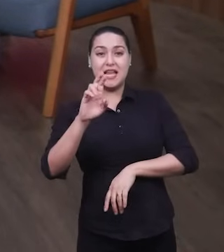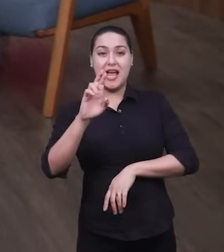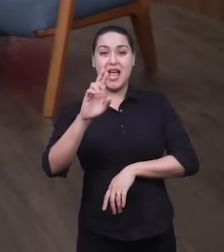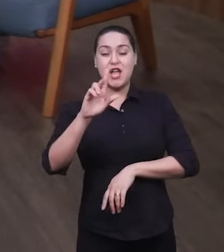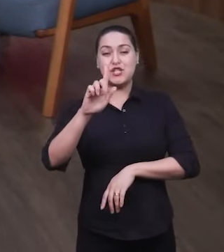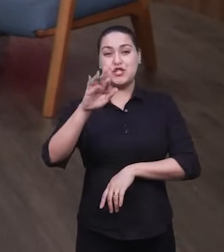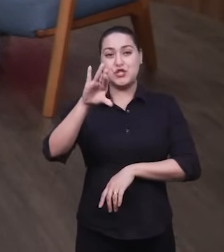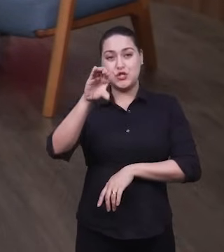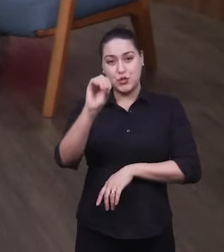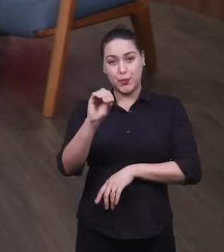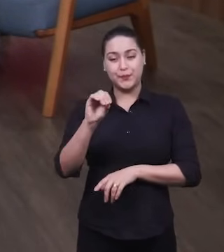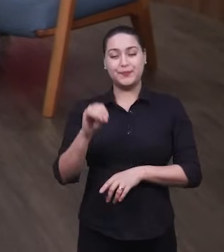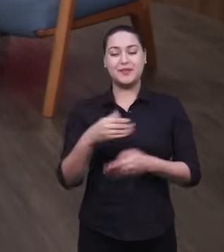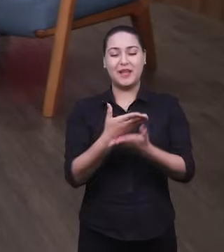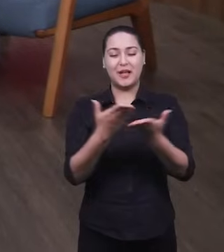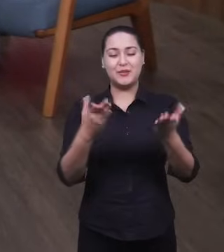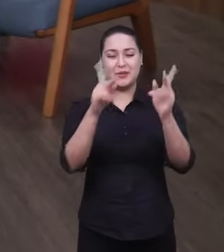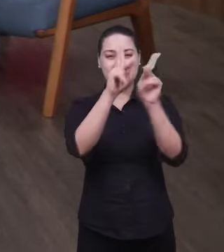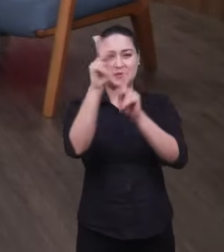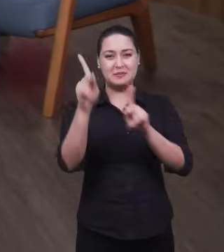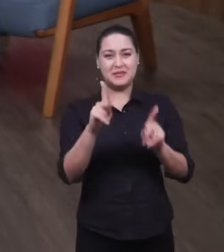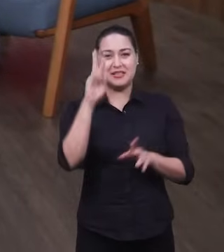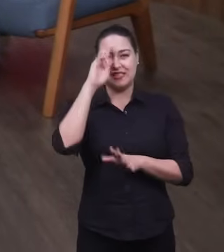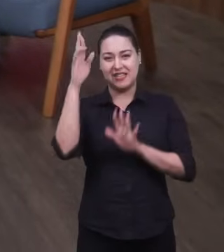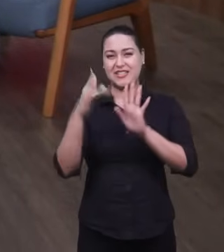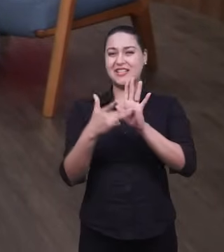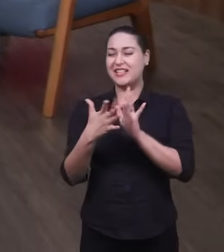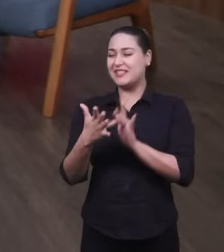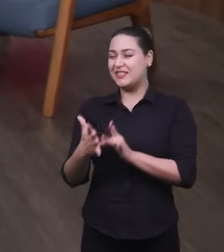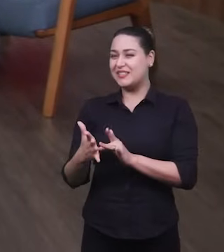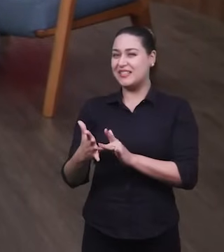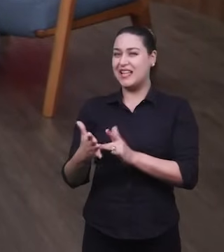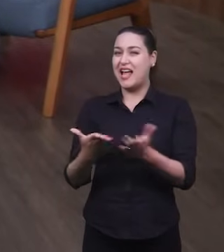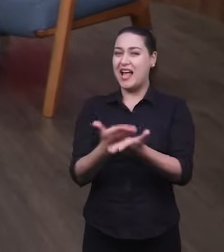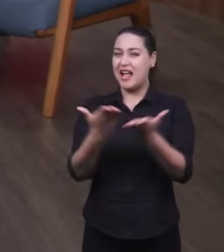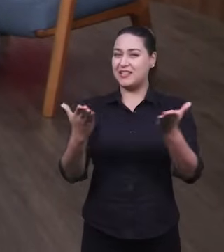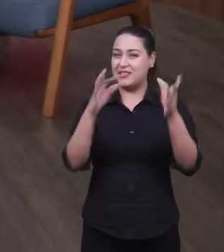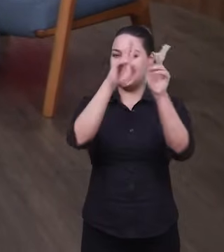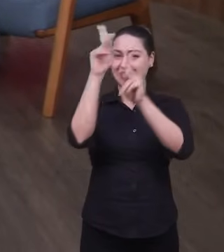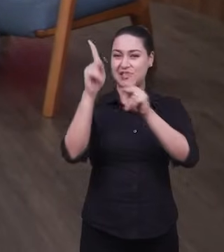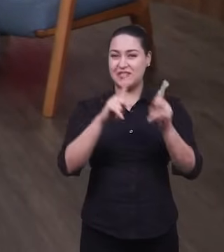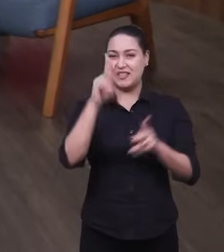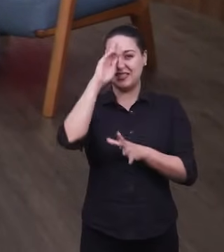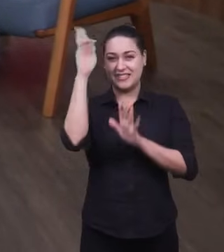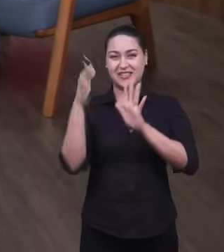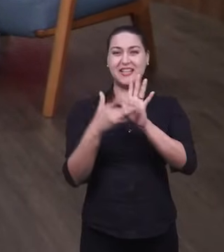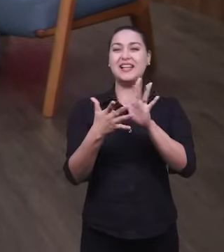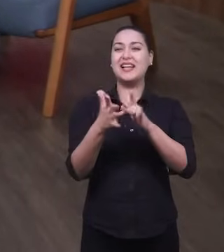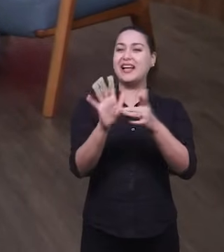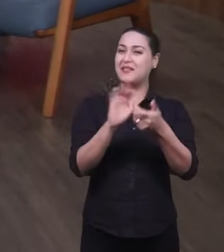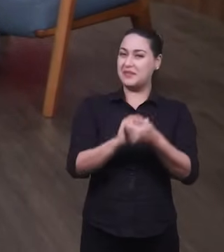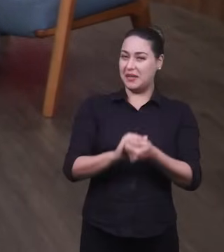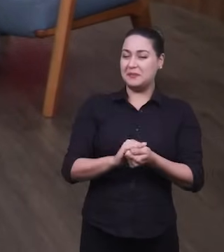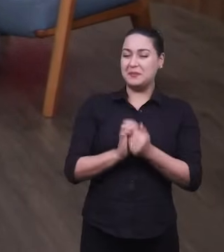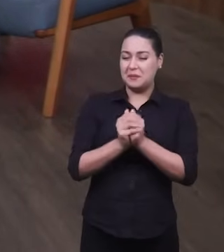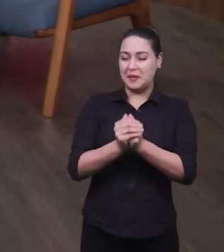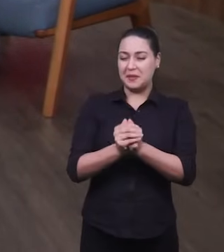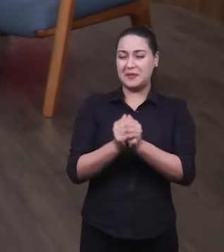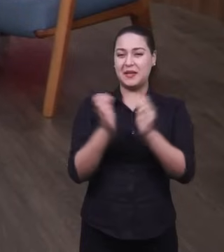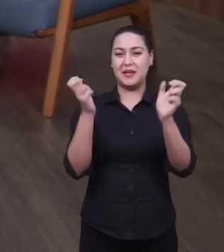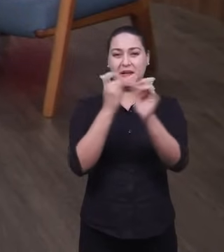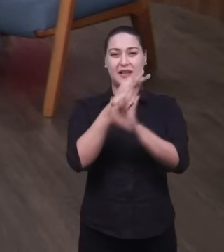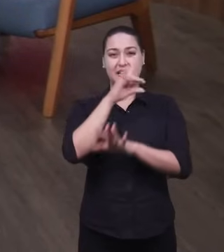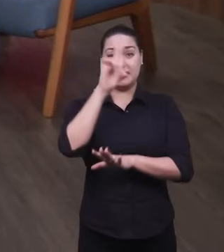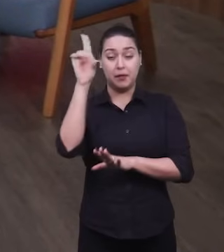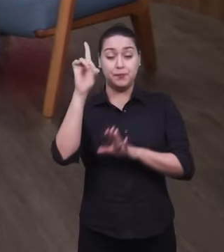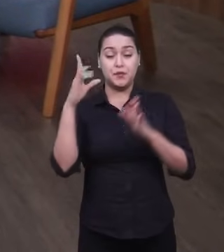Sérgio, Pai do Senhor a todos, queridos. Pai do Senhor Daniel, Josias e a todos também. Glória a Deus. Bom, o tema do